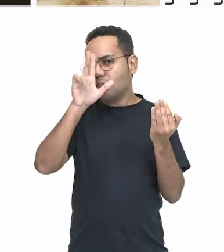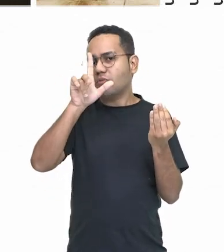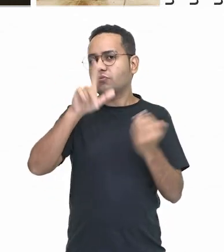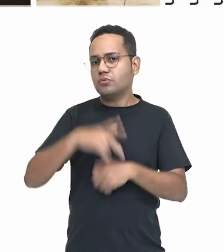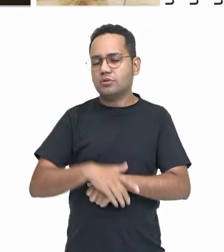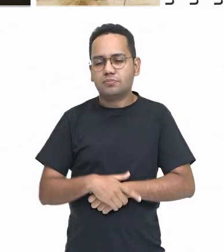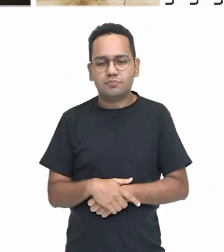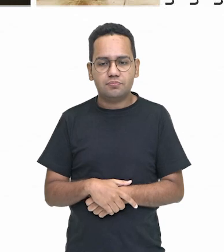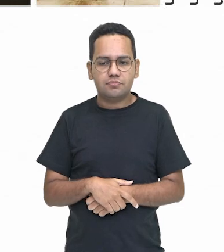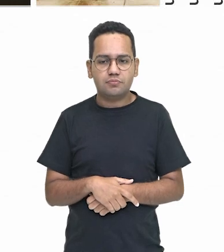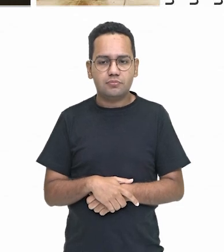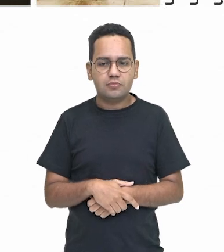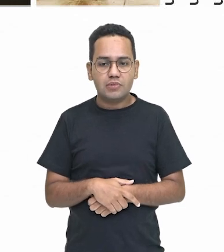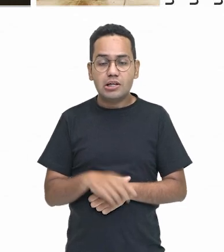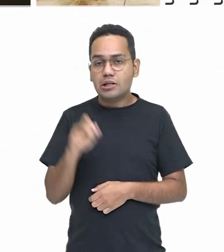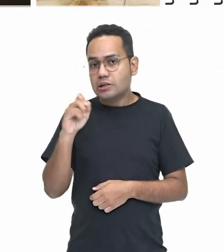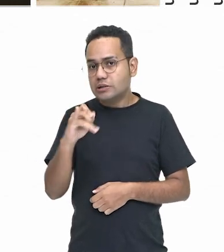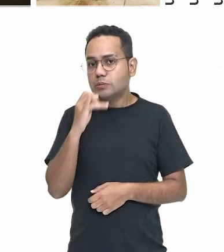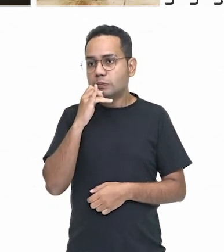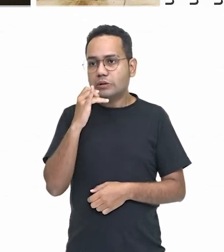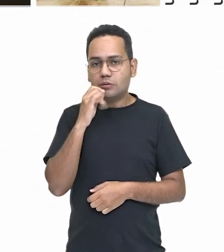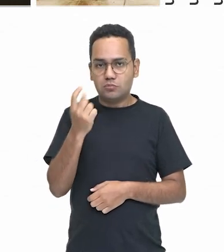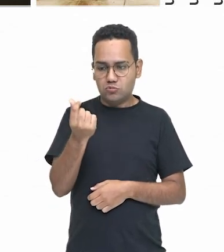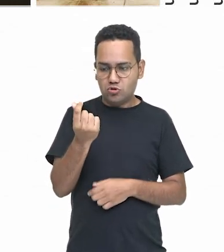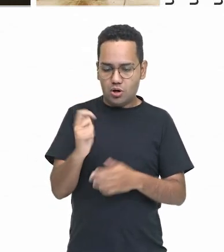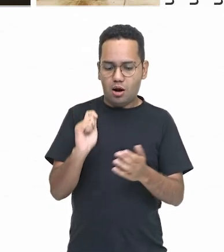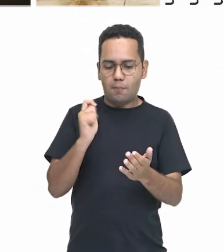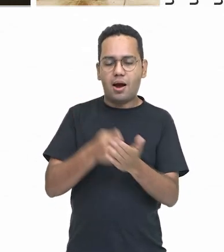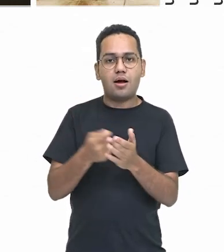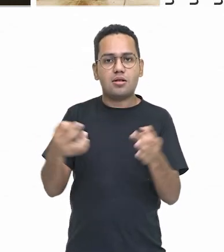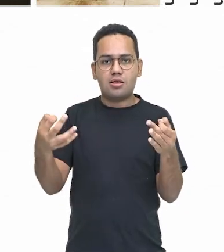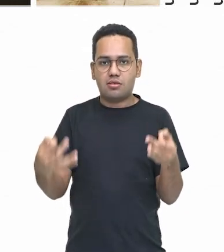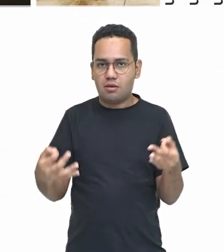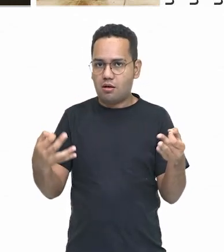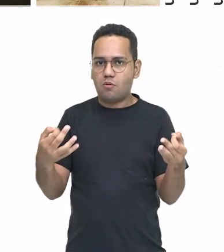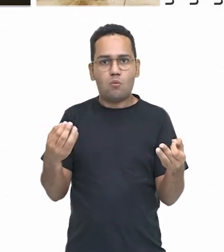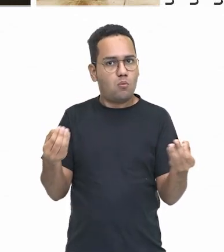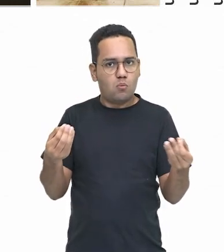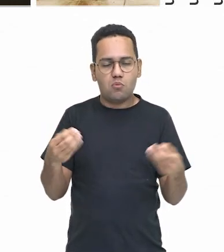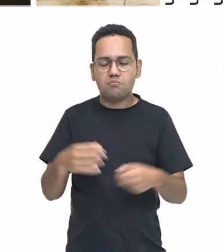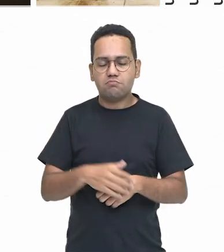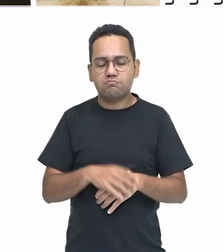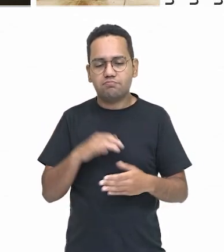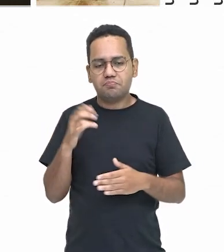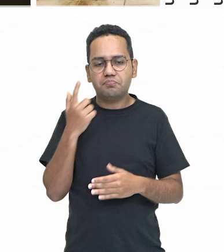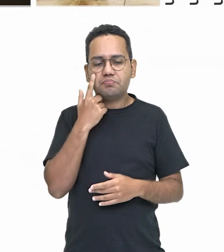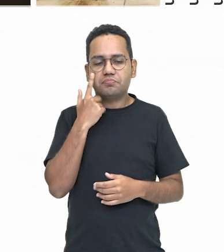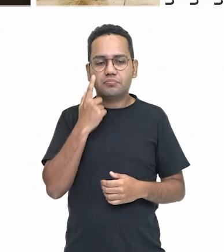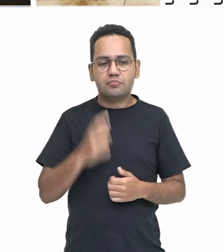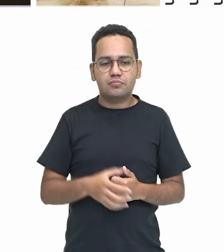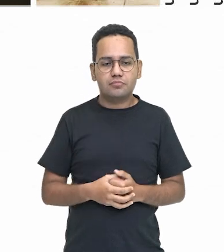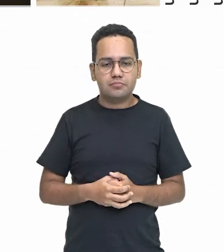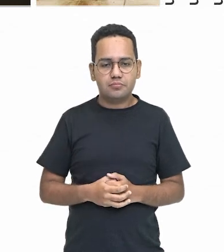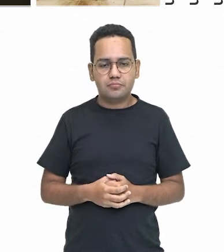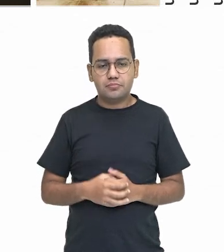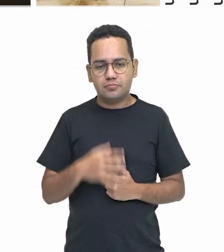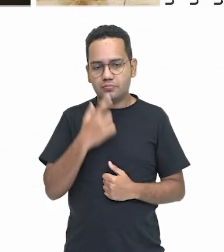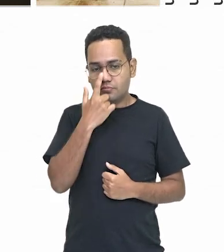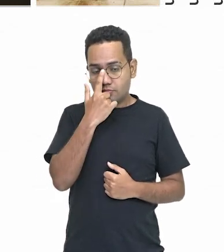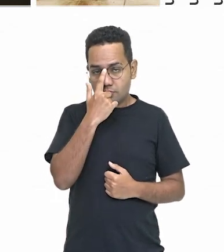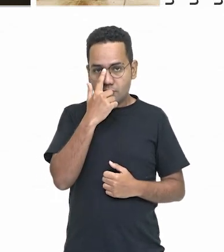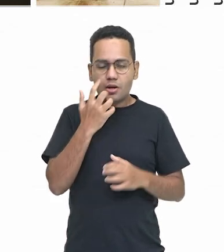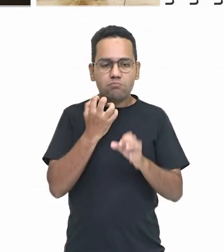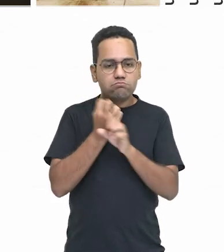sendo cobrado de maneira correta? Então, pessoal, o cálculo da energia elétrica consumida pelos